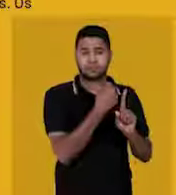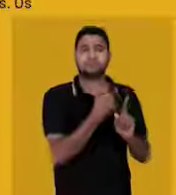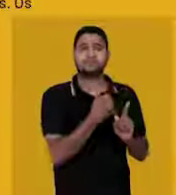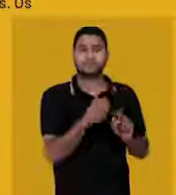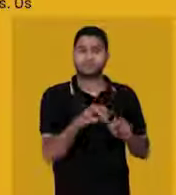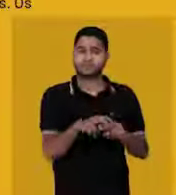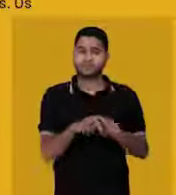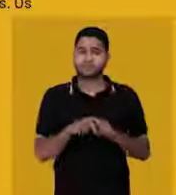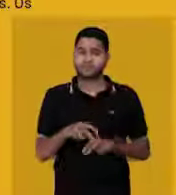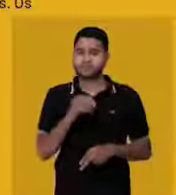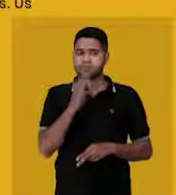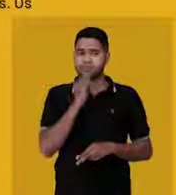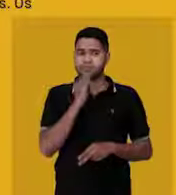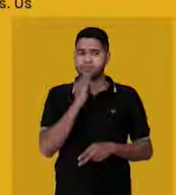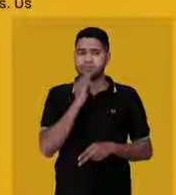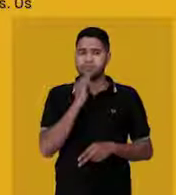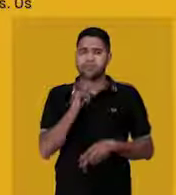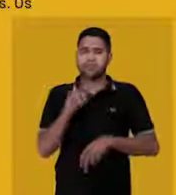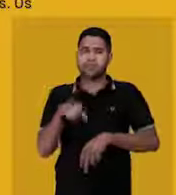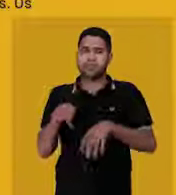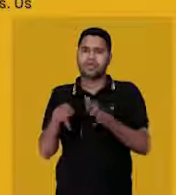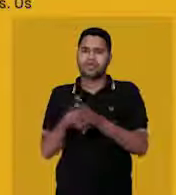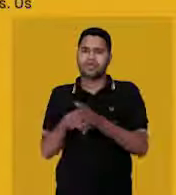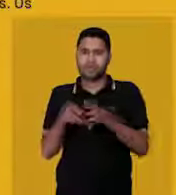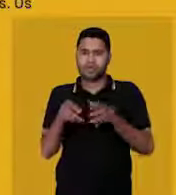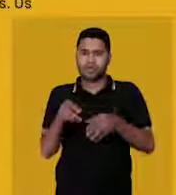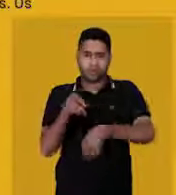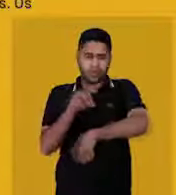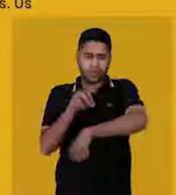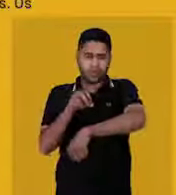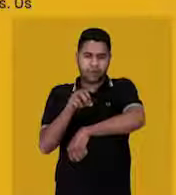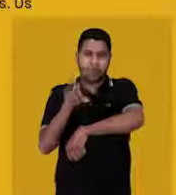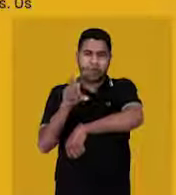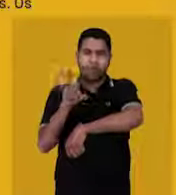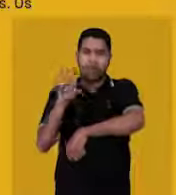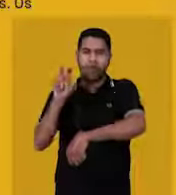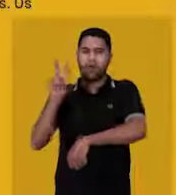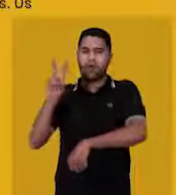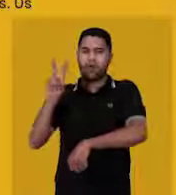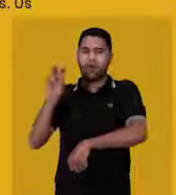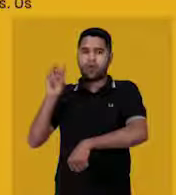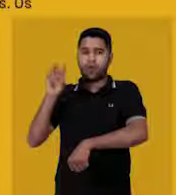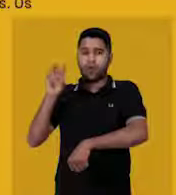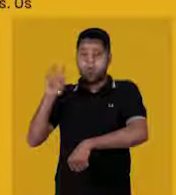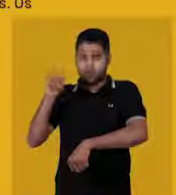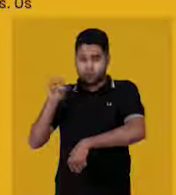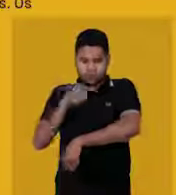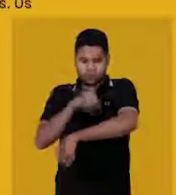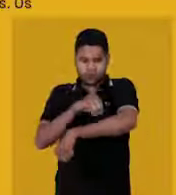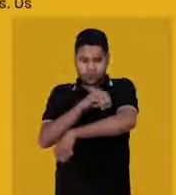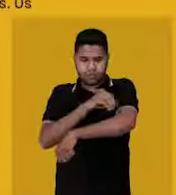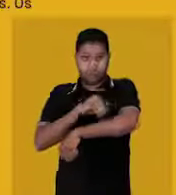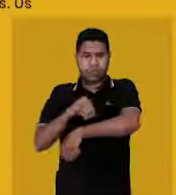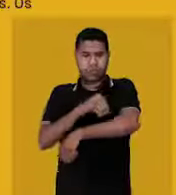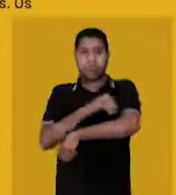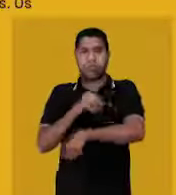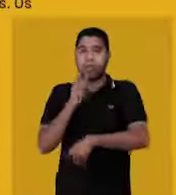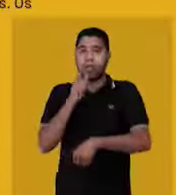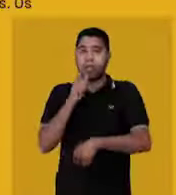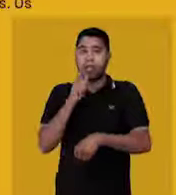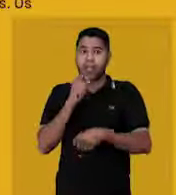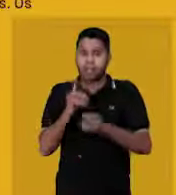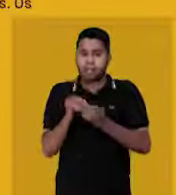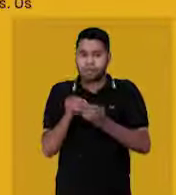da liberação dos ovos do verme por meio das fezes humanas. E na água, os ovos eclodem. Quando